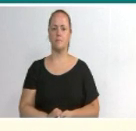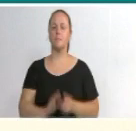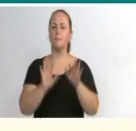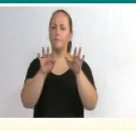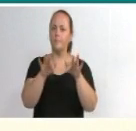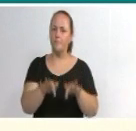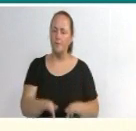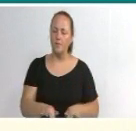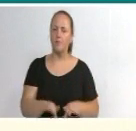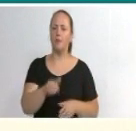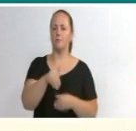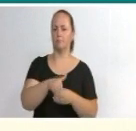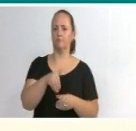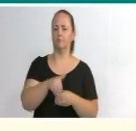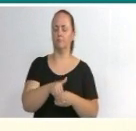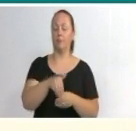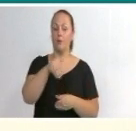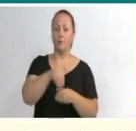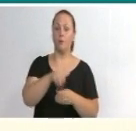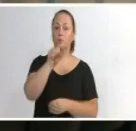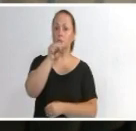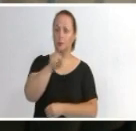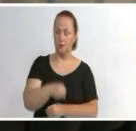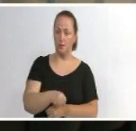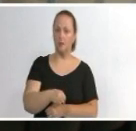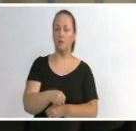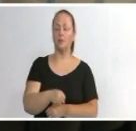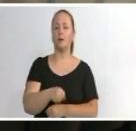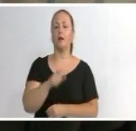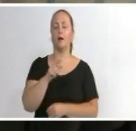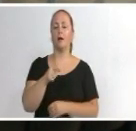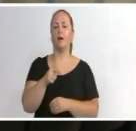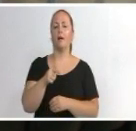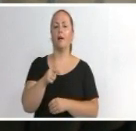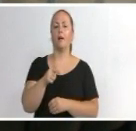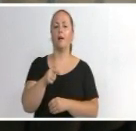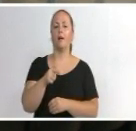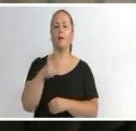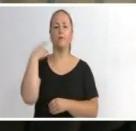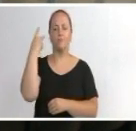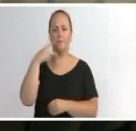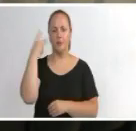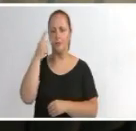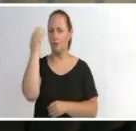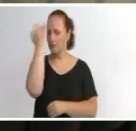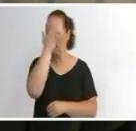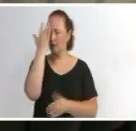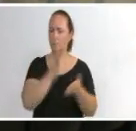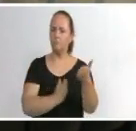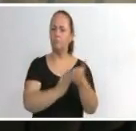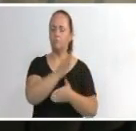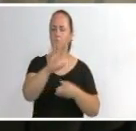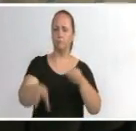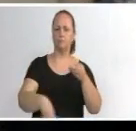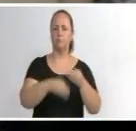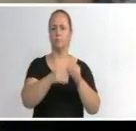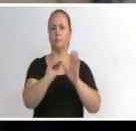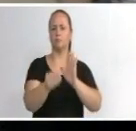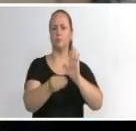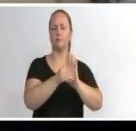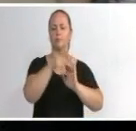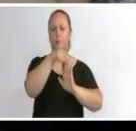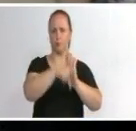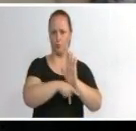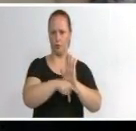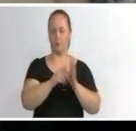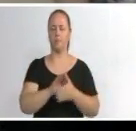Encerrada a votação com o voto sim do vereador Célio Dias. Aprovada a emenda incorporada ao projeto. Agora, senhores vereadores,